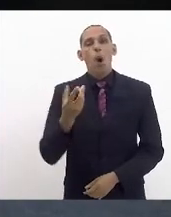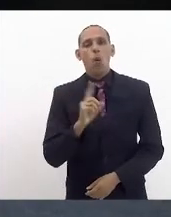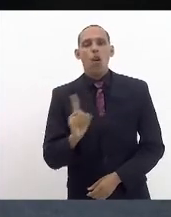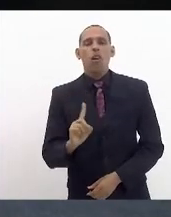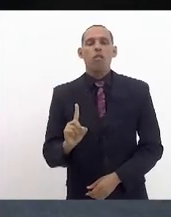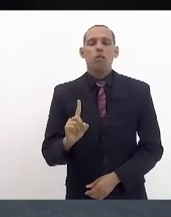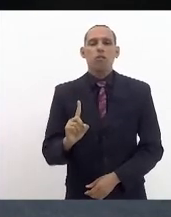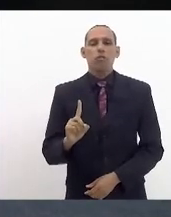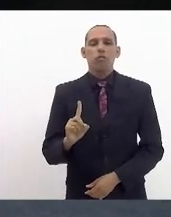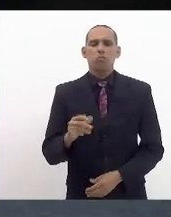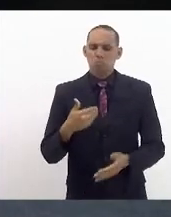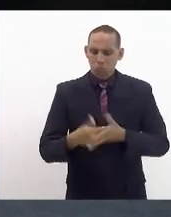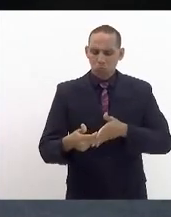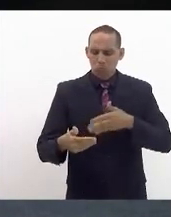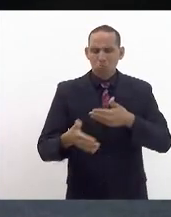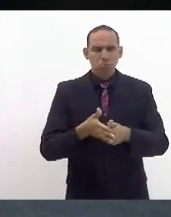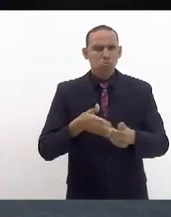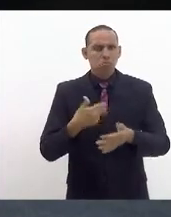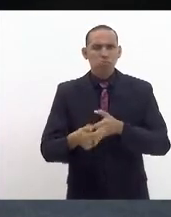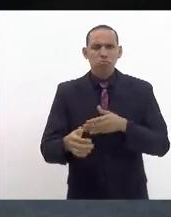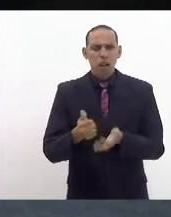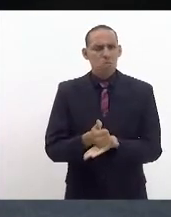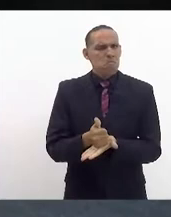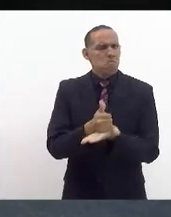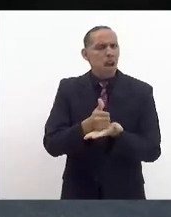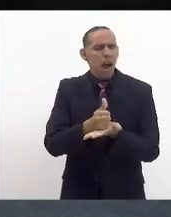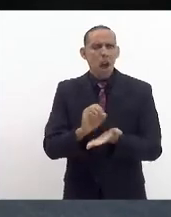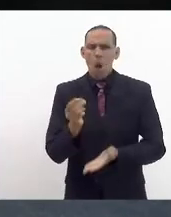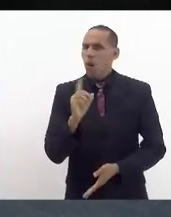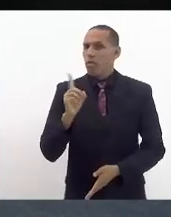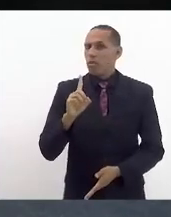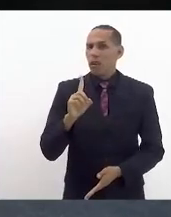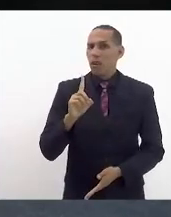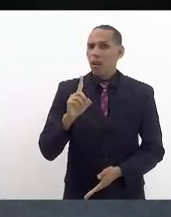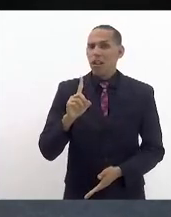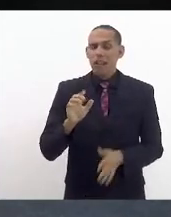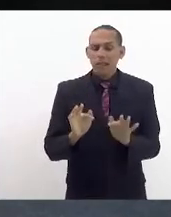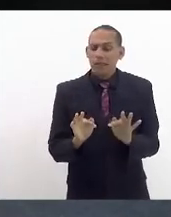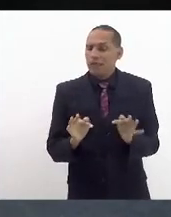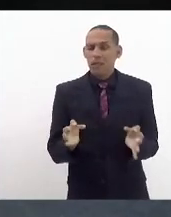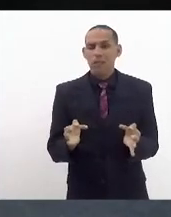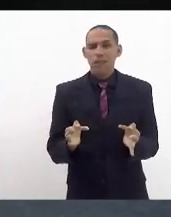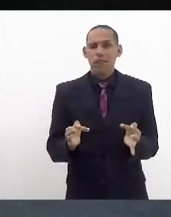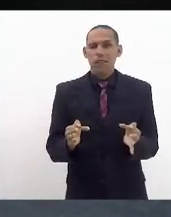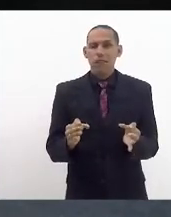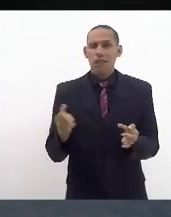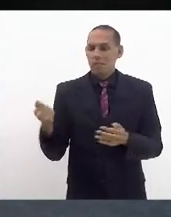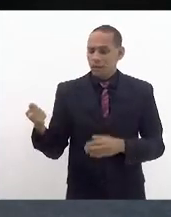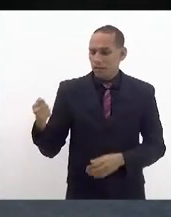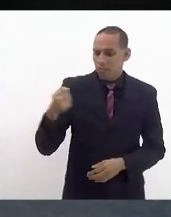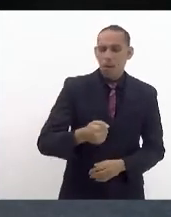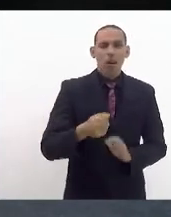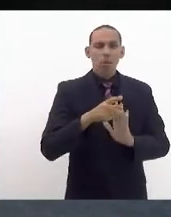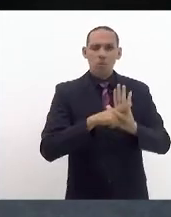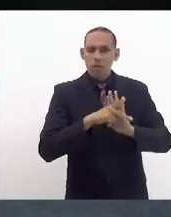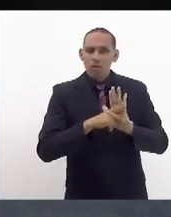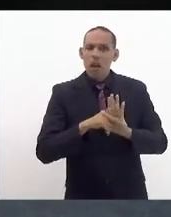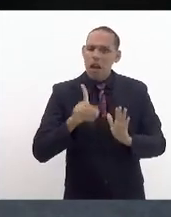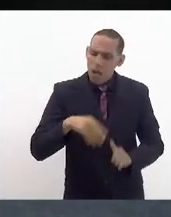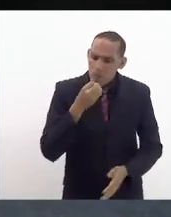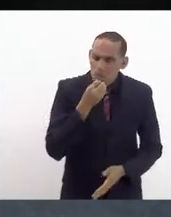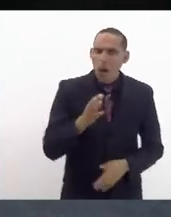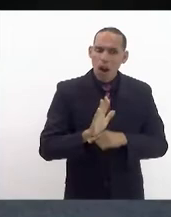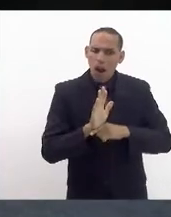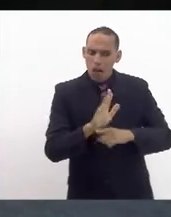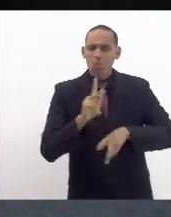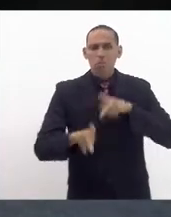não, independe de ser base ou não ser base. É simples. Se trouxer um projeto, algo que seja benéfico